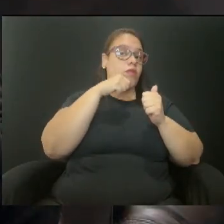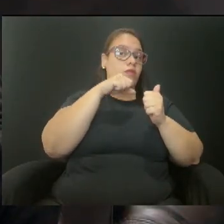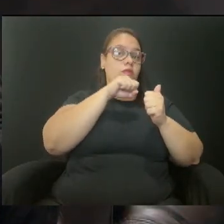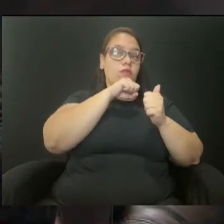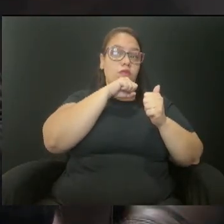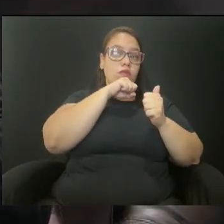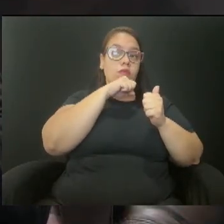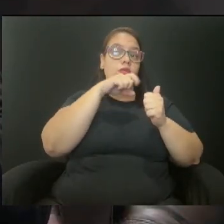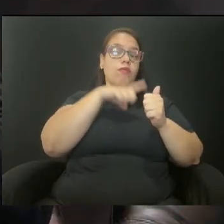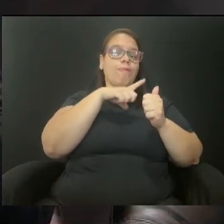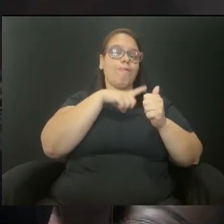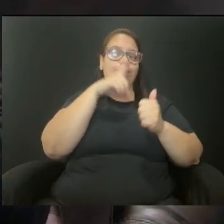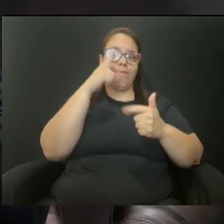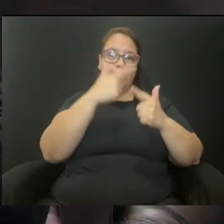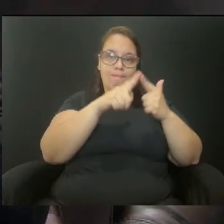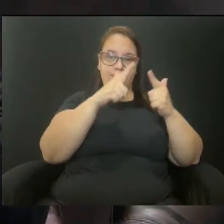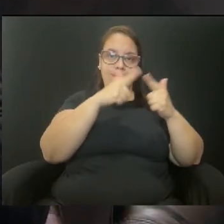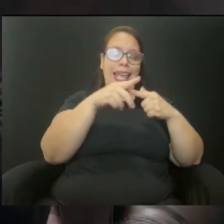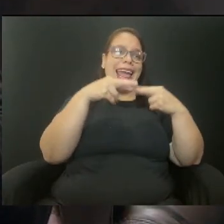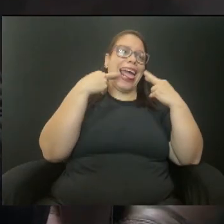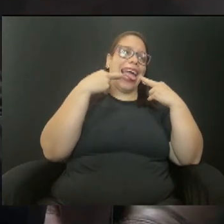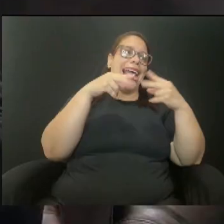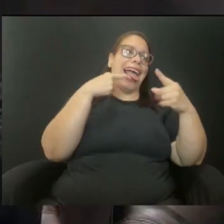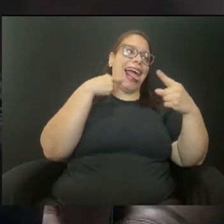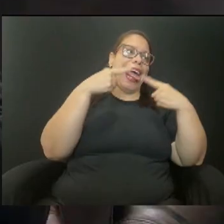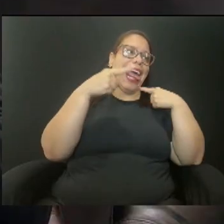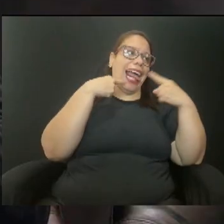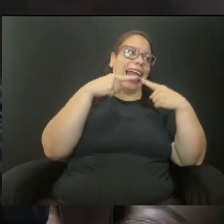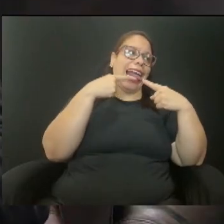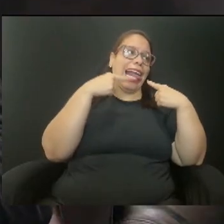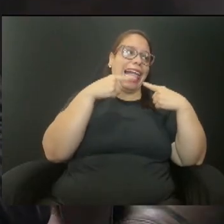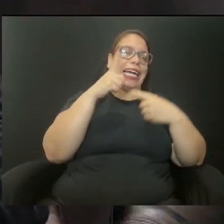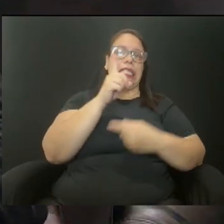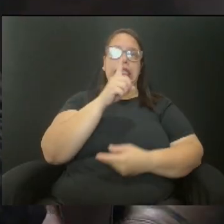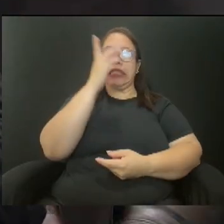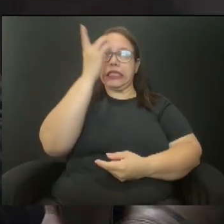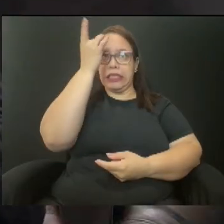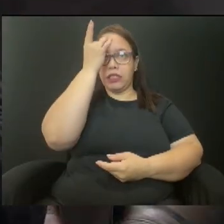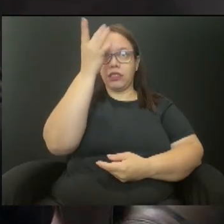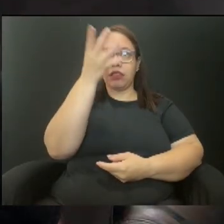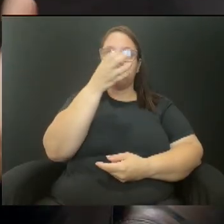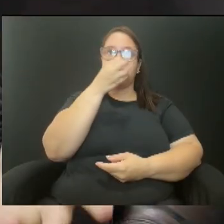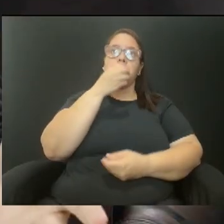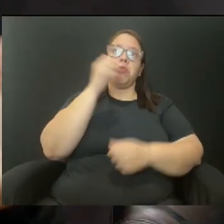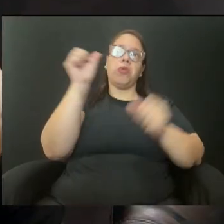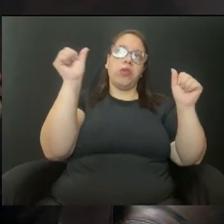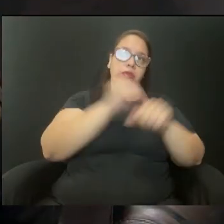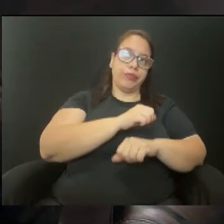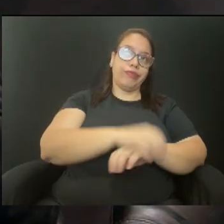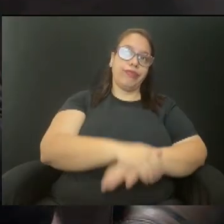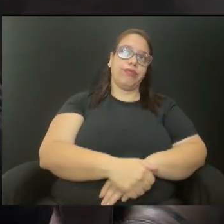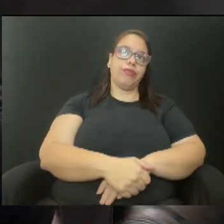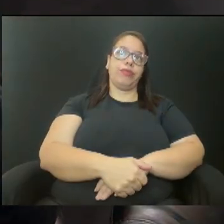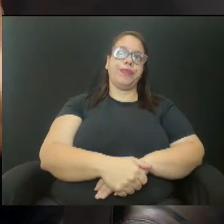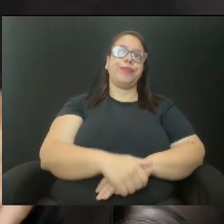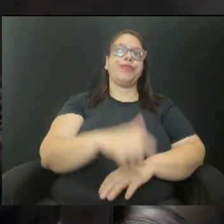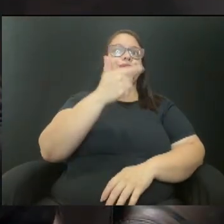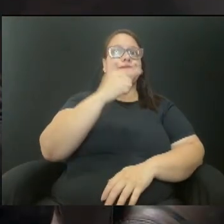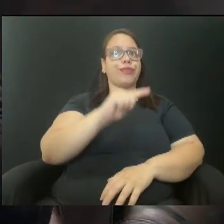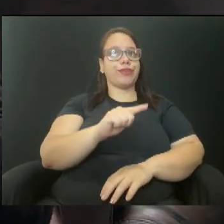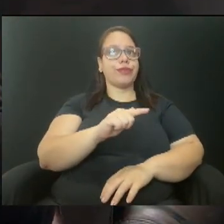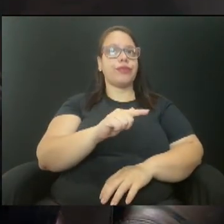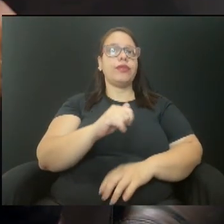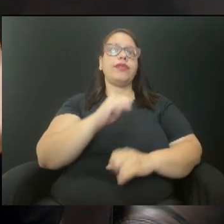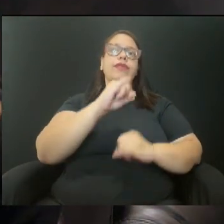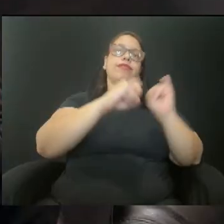percalços, reclamações de CLT, que não é fácil, a gente sabe que tem bônus e ônus, e aí, de novo, vem a internet com uma